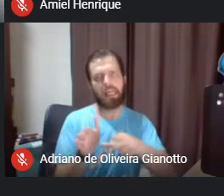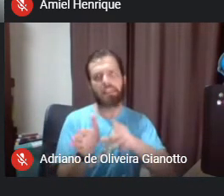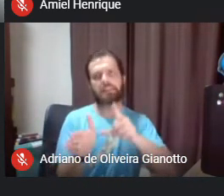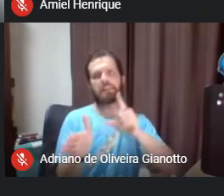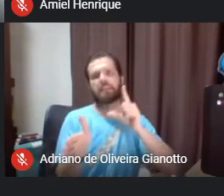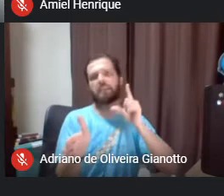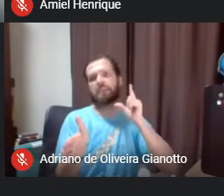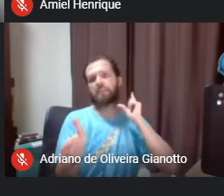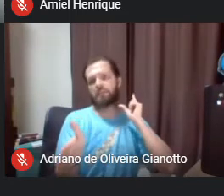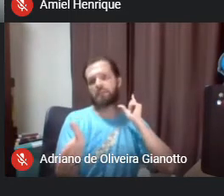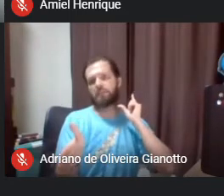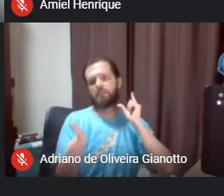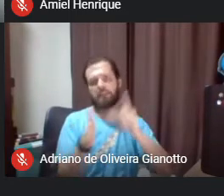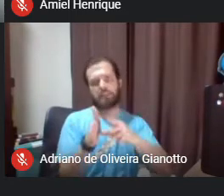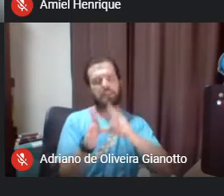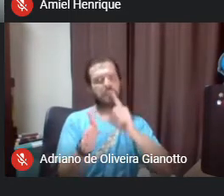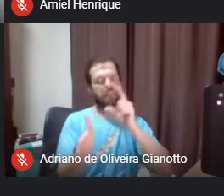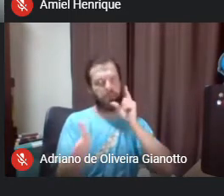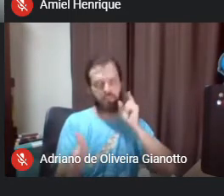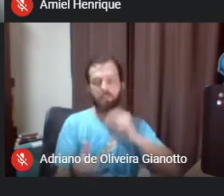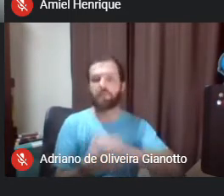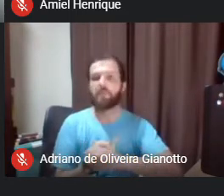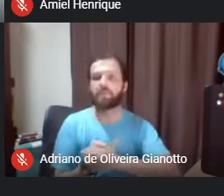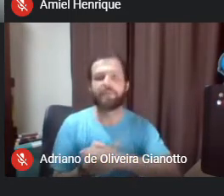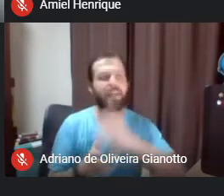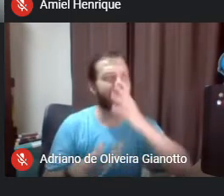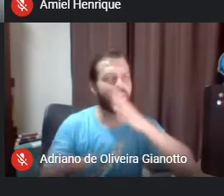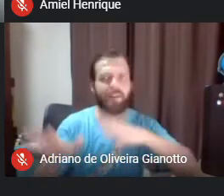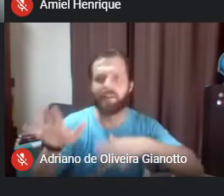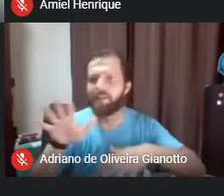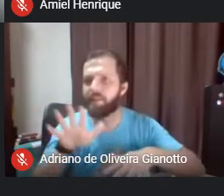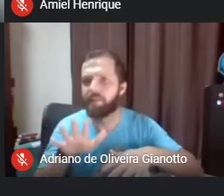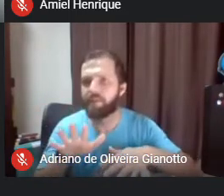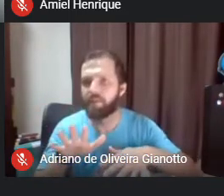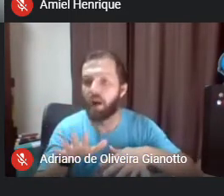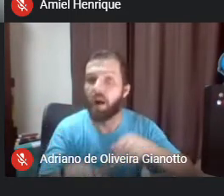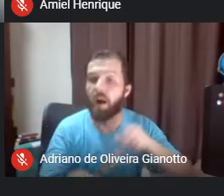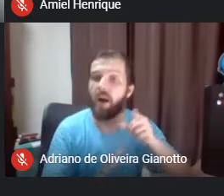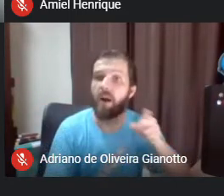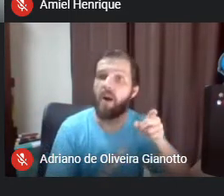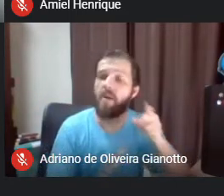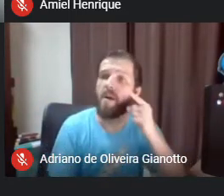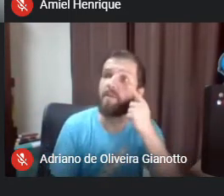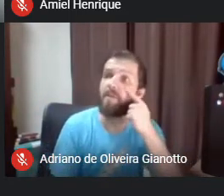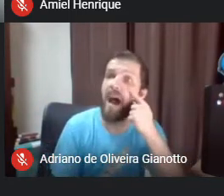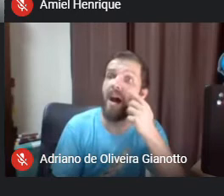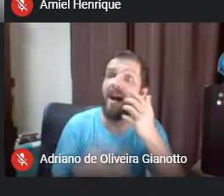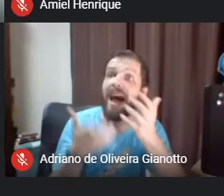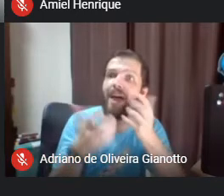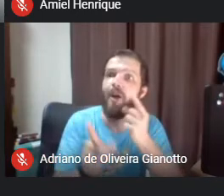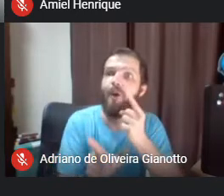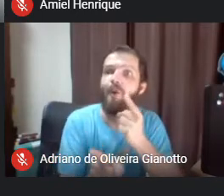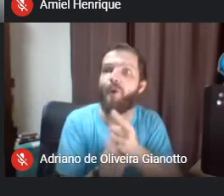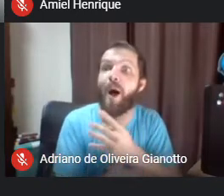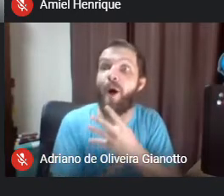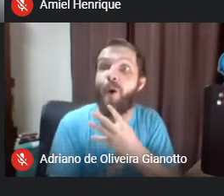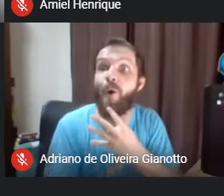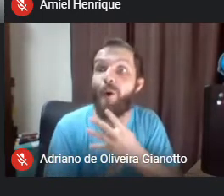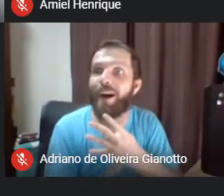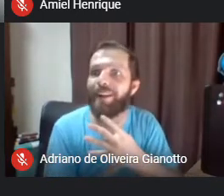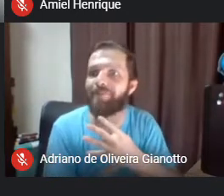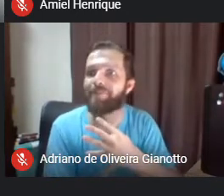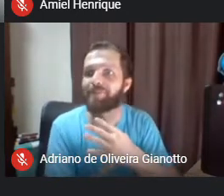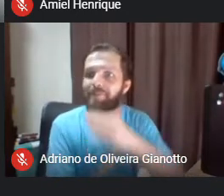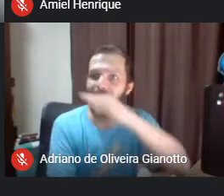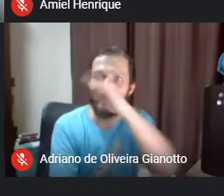Cristo Redentor, isso era muito antes, não tinha o Cristo Redentor. E ele pensou assim,